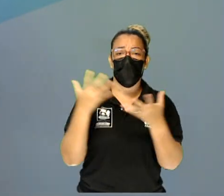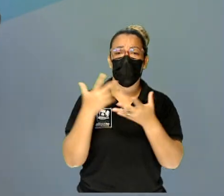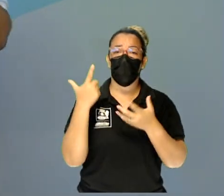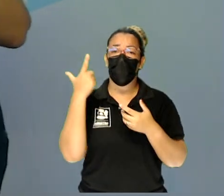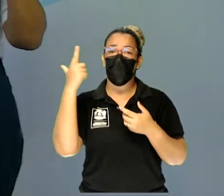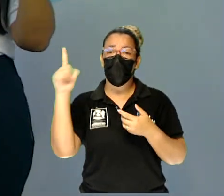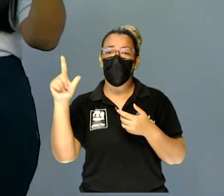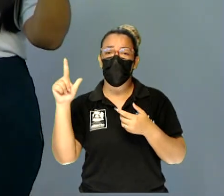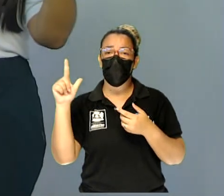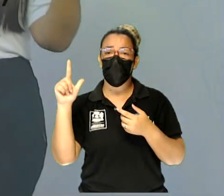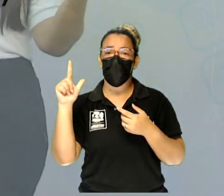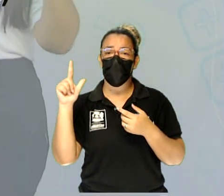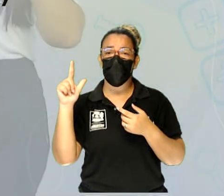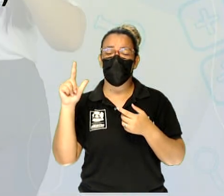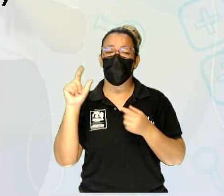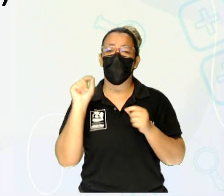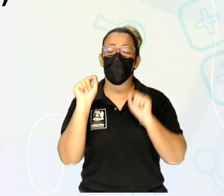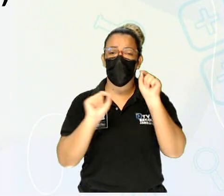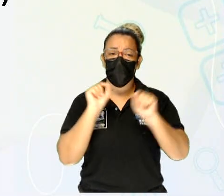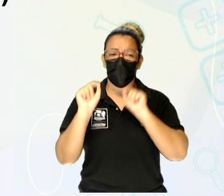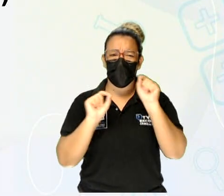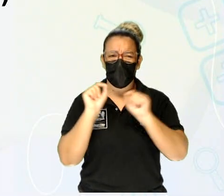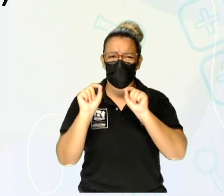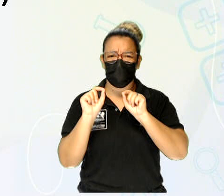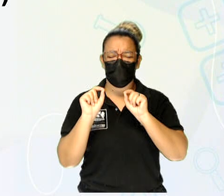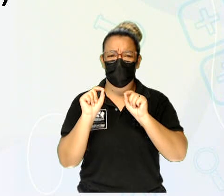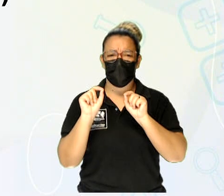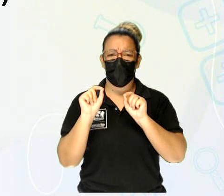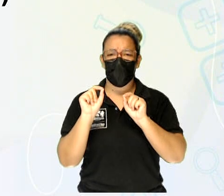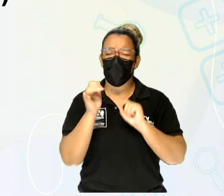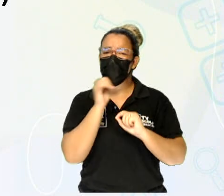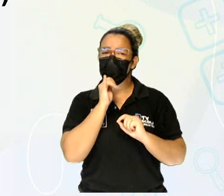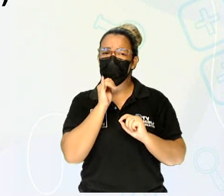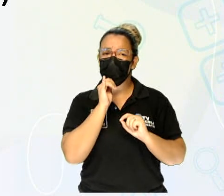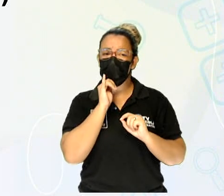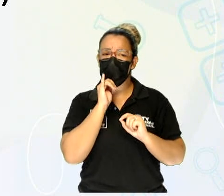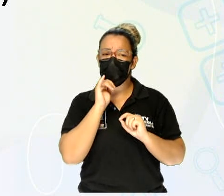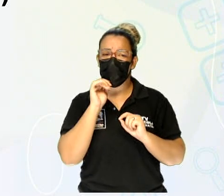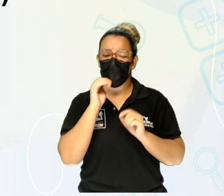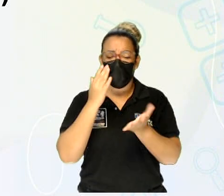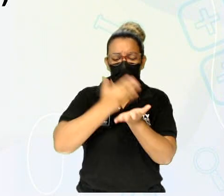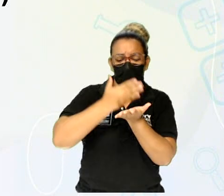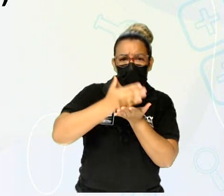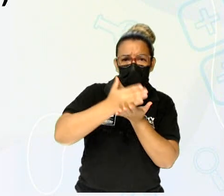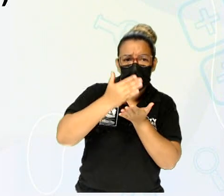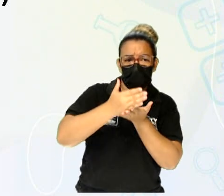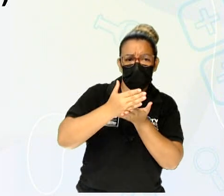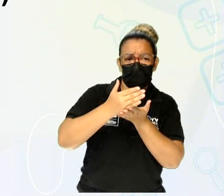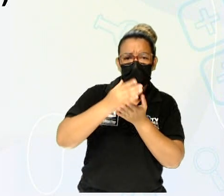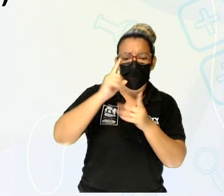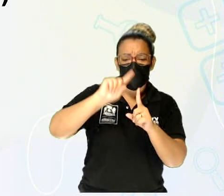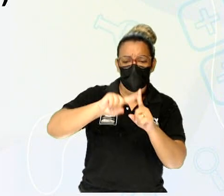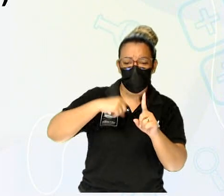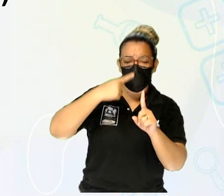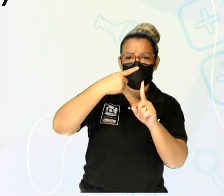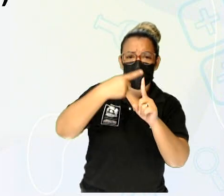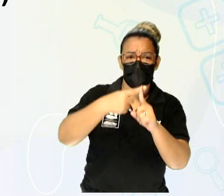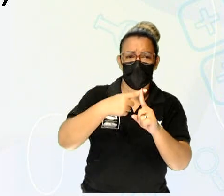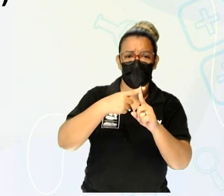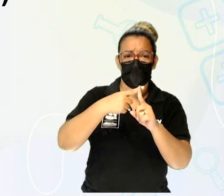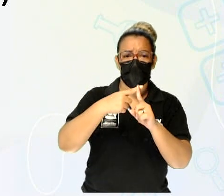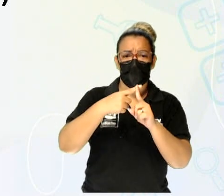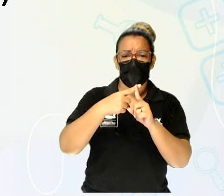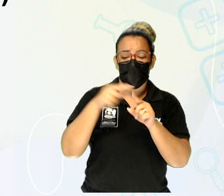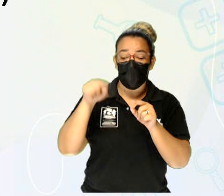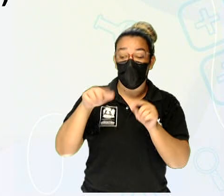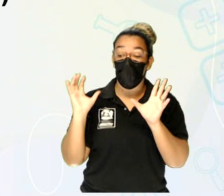é associativa. O que é isso, Júlia? Associando parcelas de uma adição de modos diferentes, a